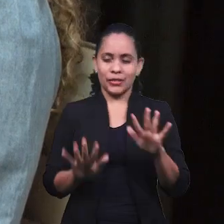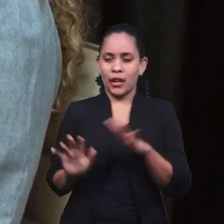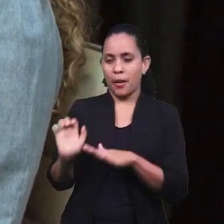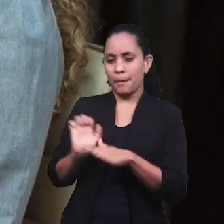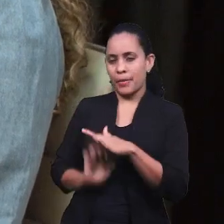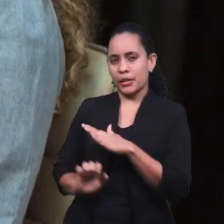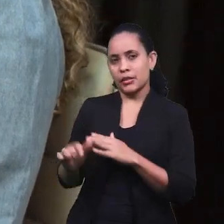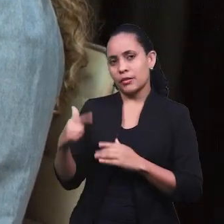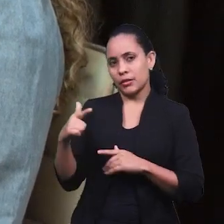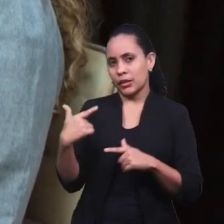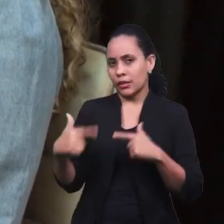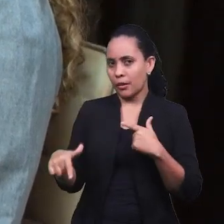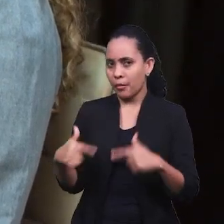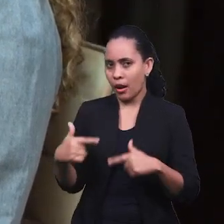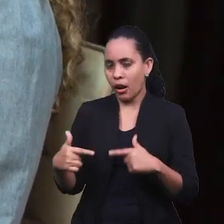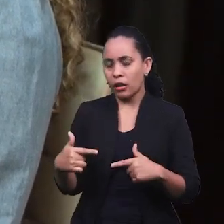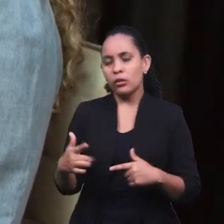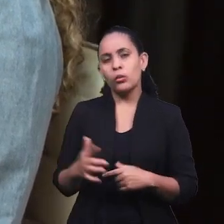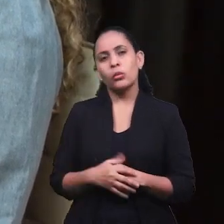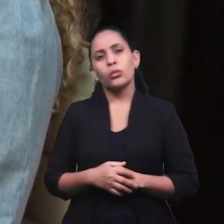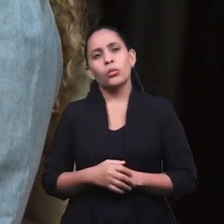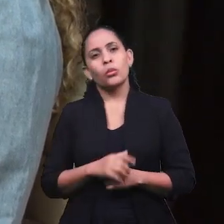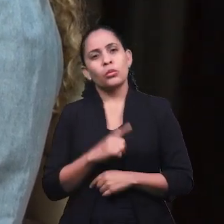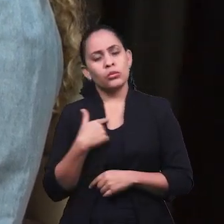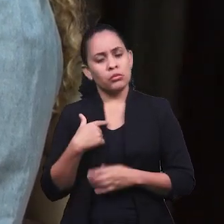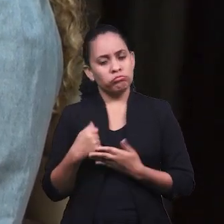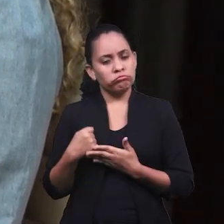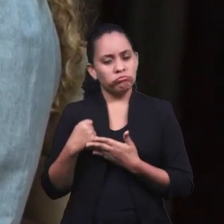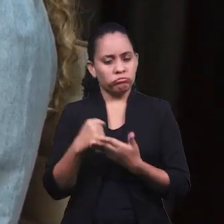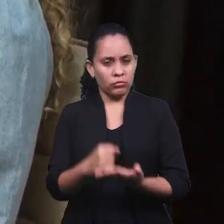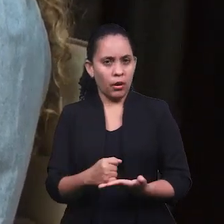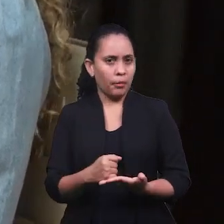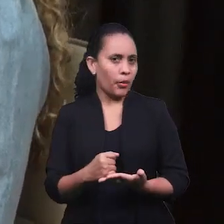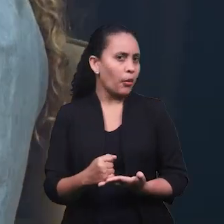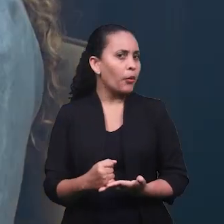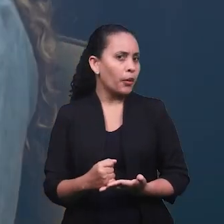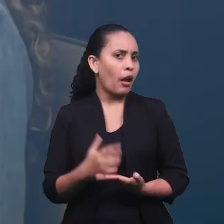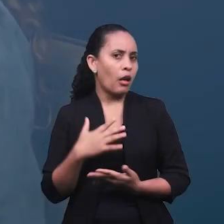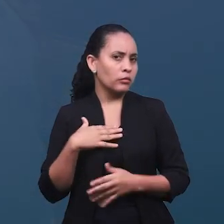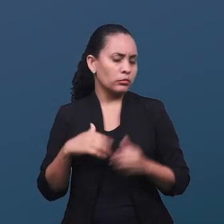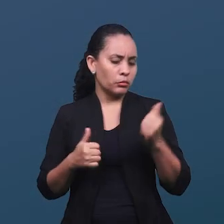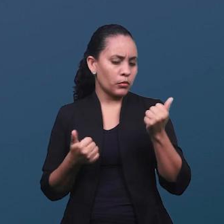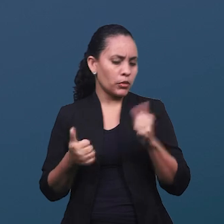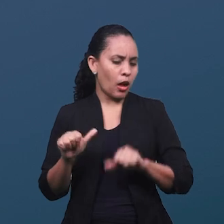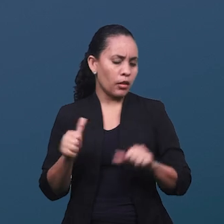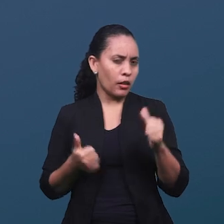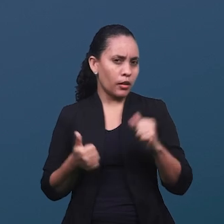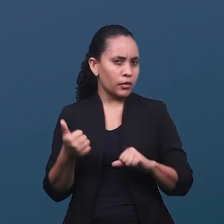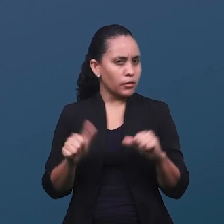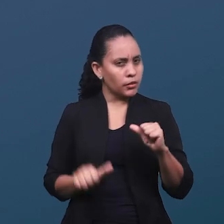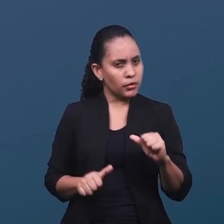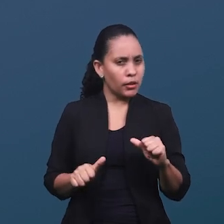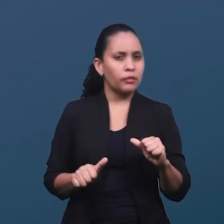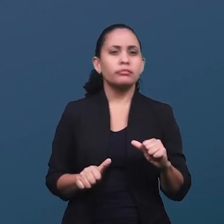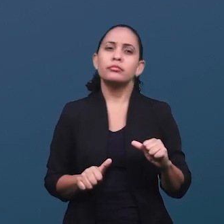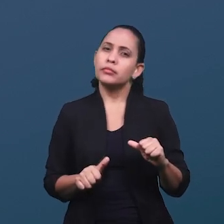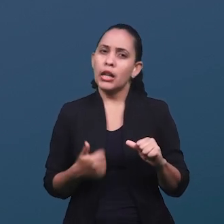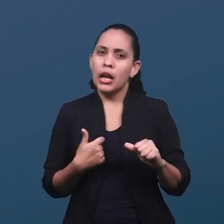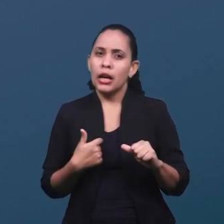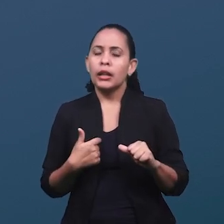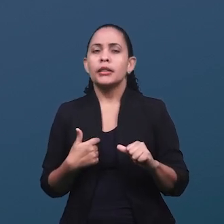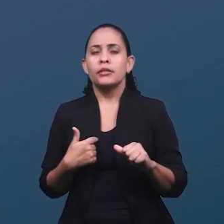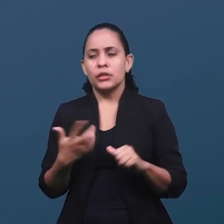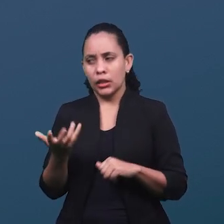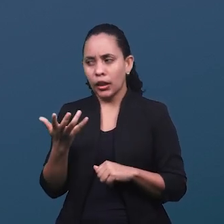bastante direto e excelente para quem tem menos tempo. Uhum. Em tecnologia de redes,